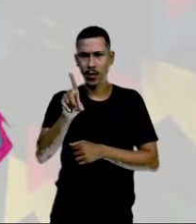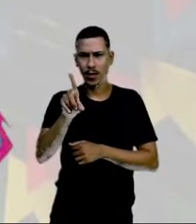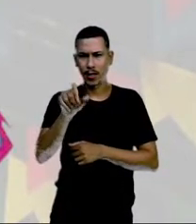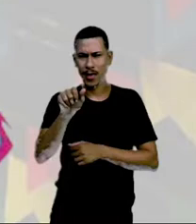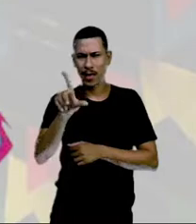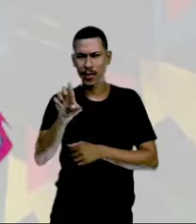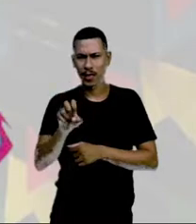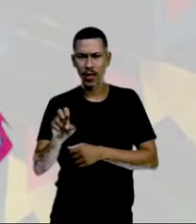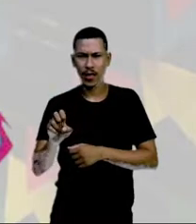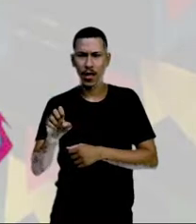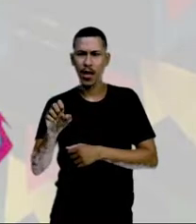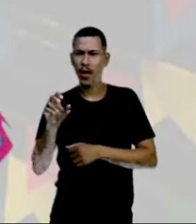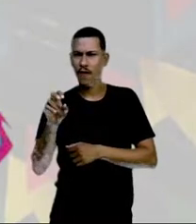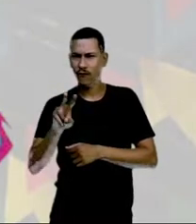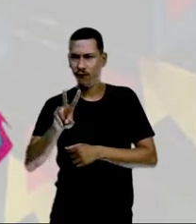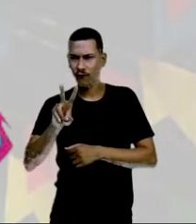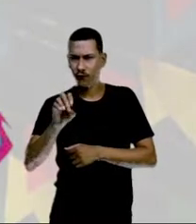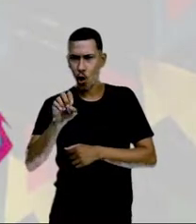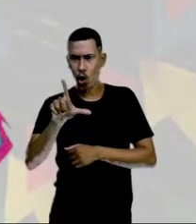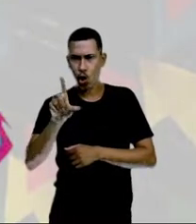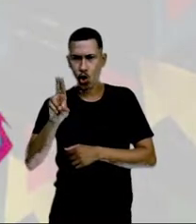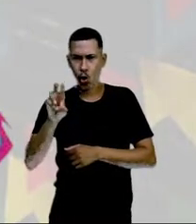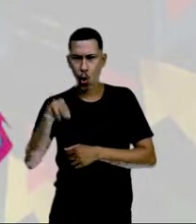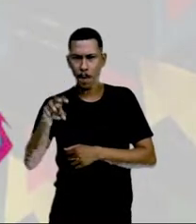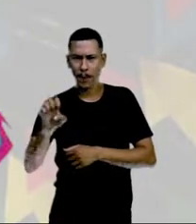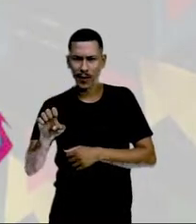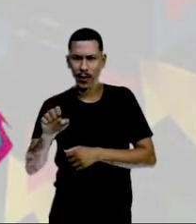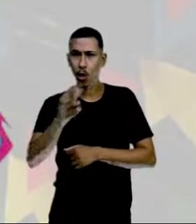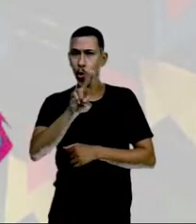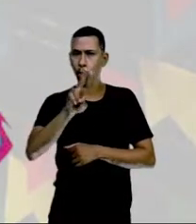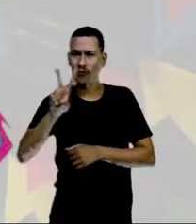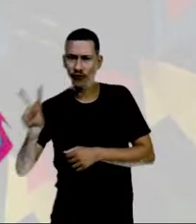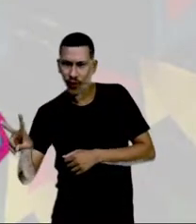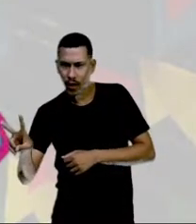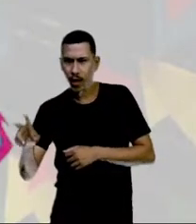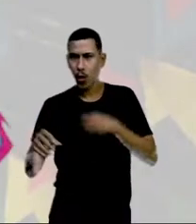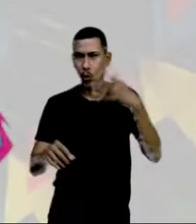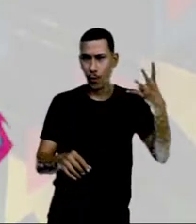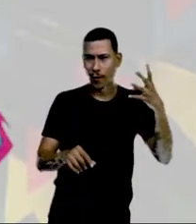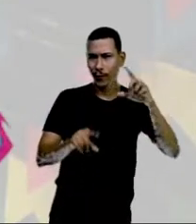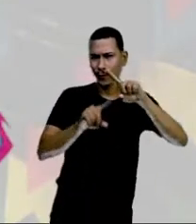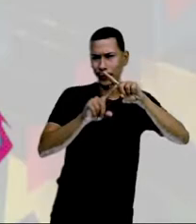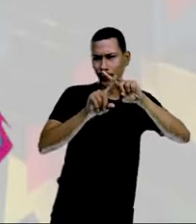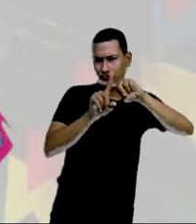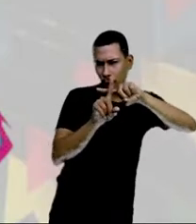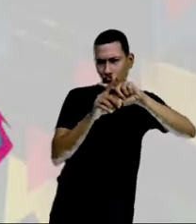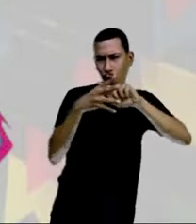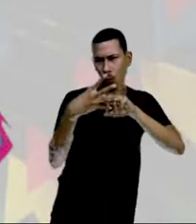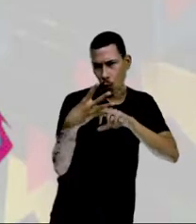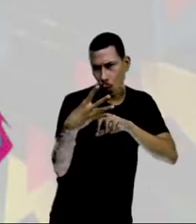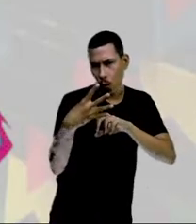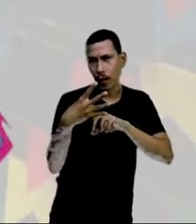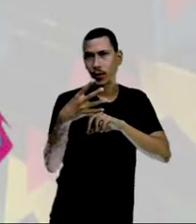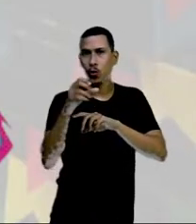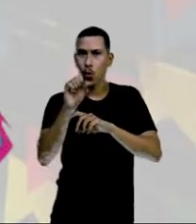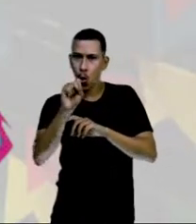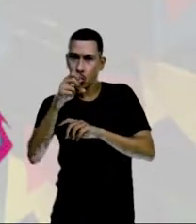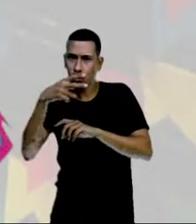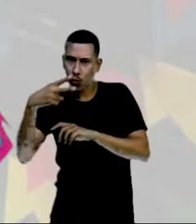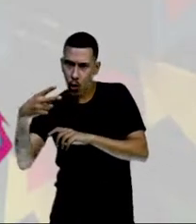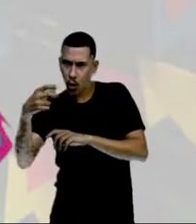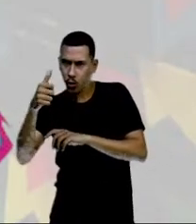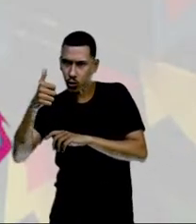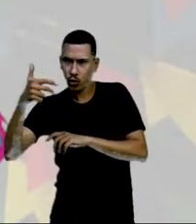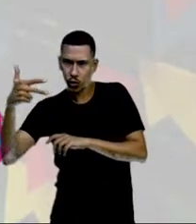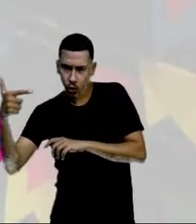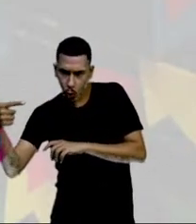isso, 4 mais 4, 8, mais 4, 12. Qual o formato da nossa caixa maior